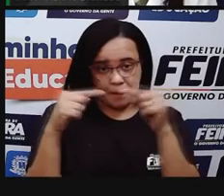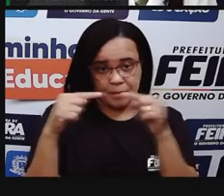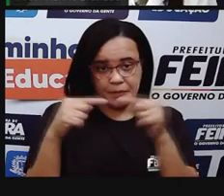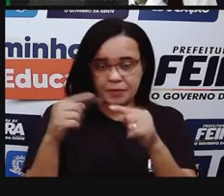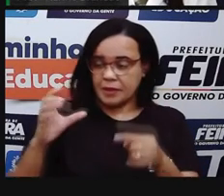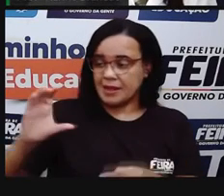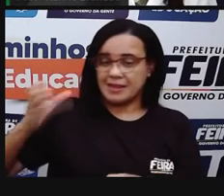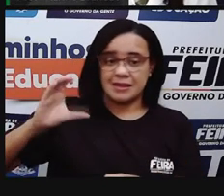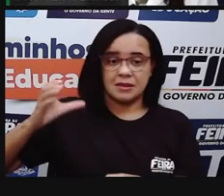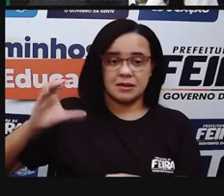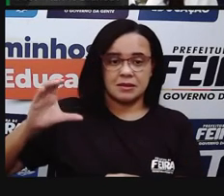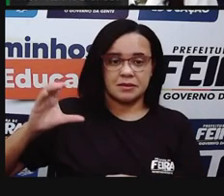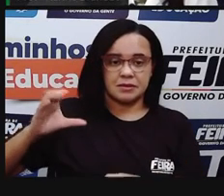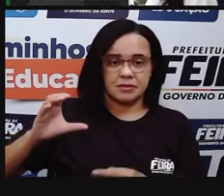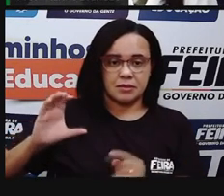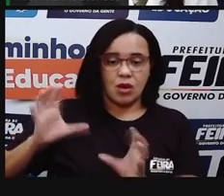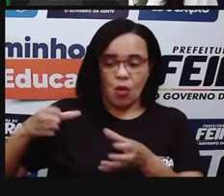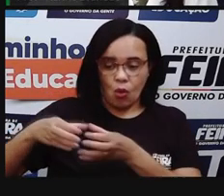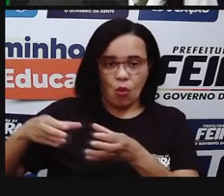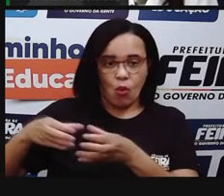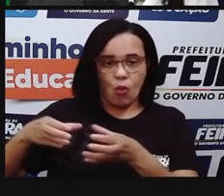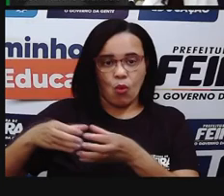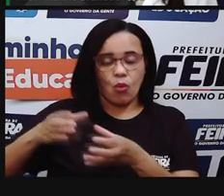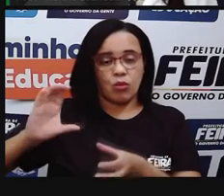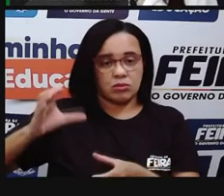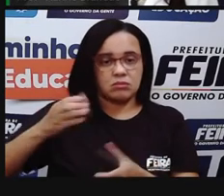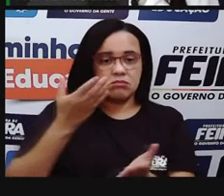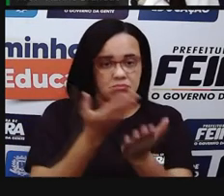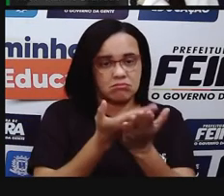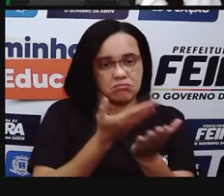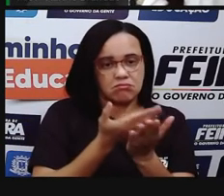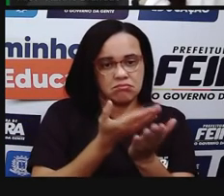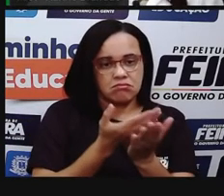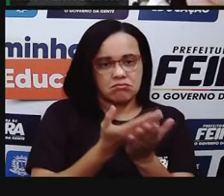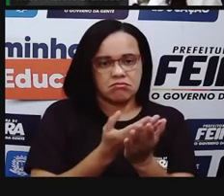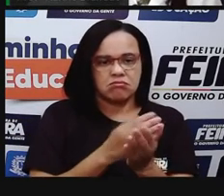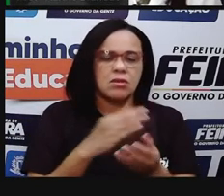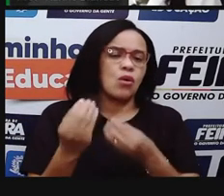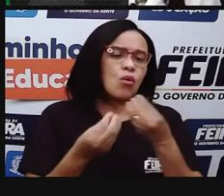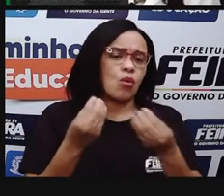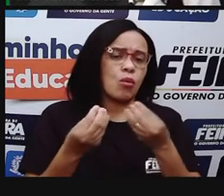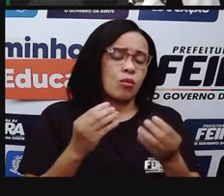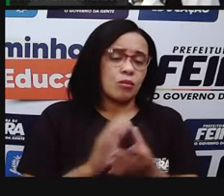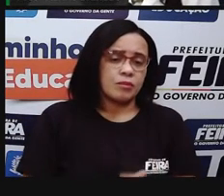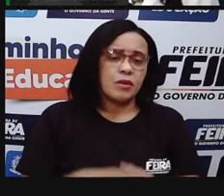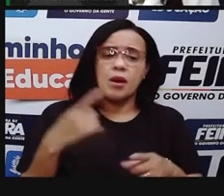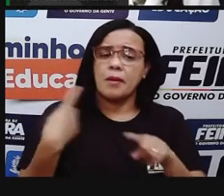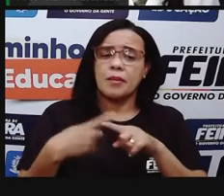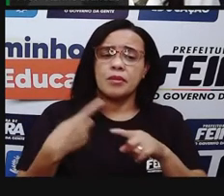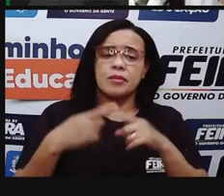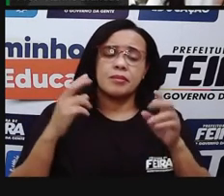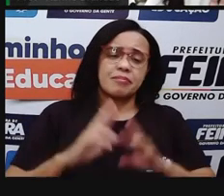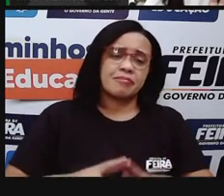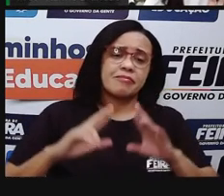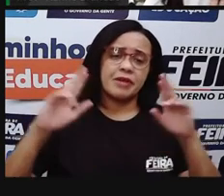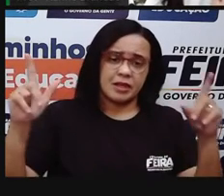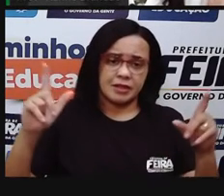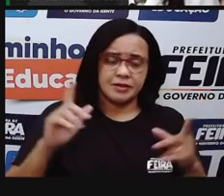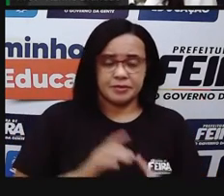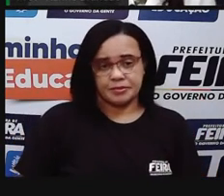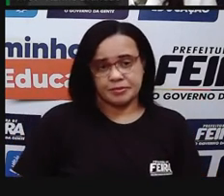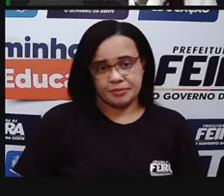K, certo? Então, chordata. E o que que tem de tão diferente que faz a gente ser diferente, por exemplo,